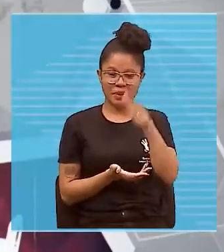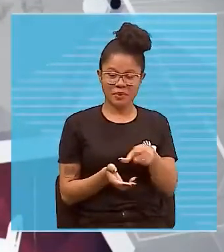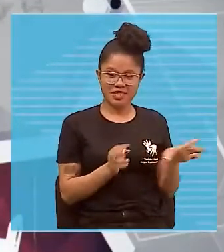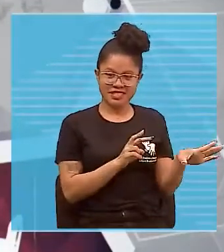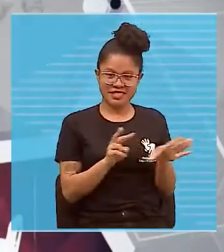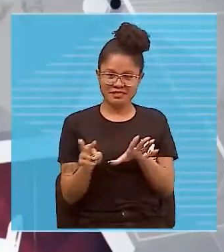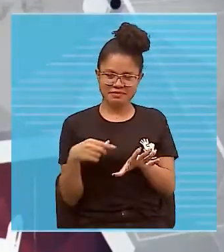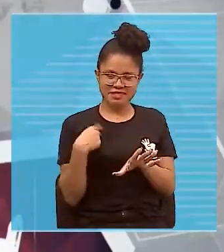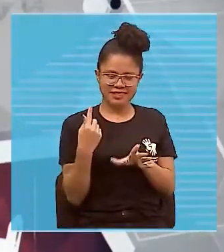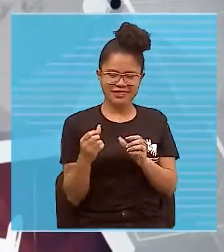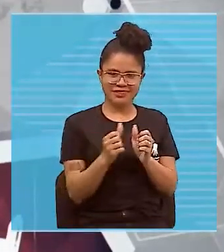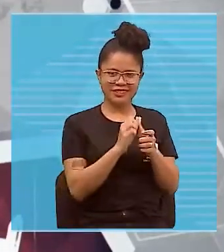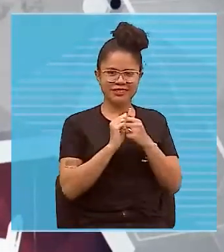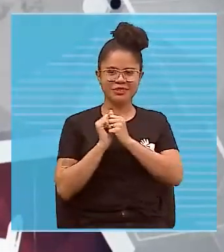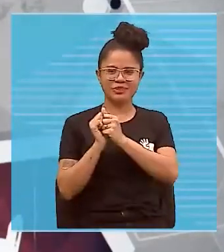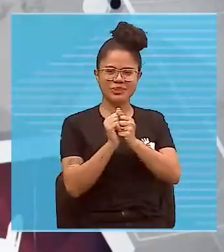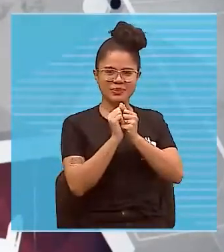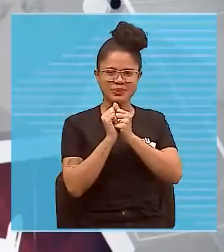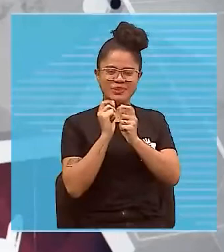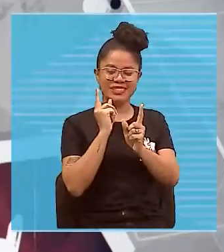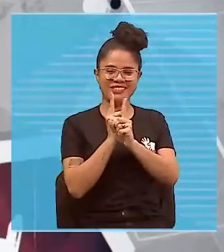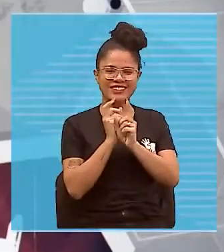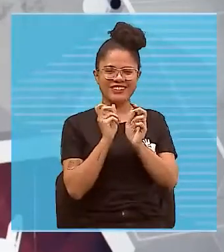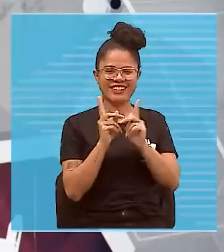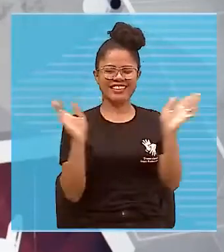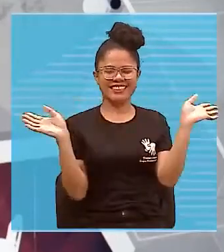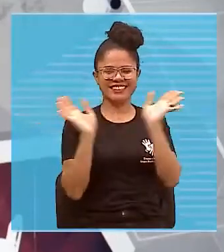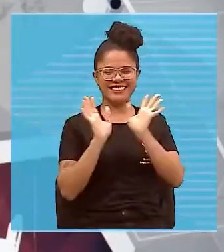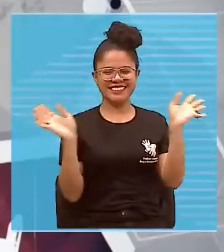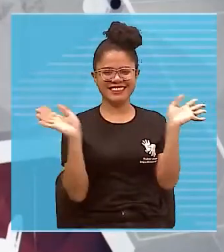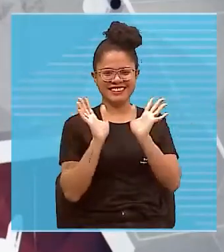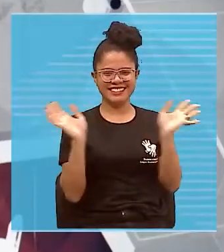semana juntos aqui estejamos fui